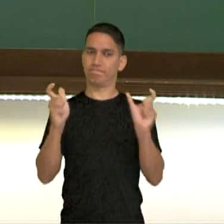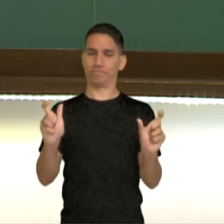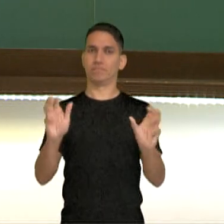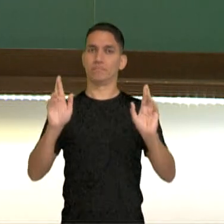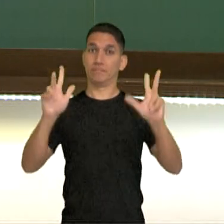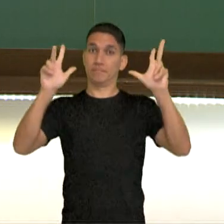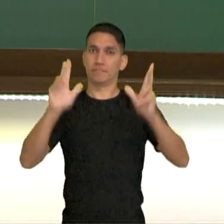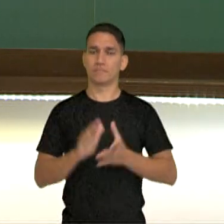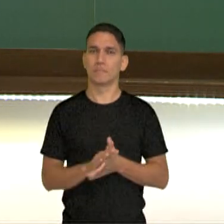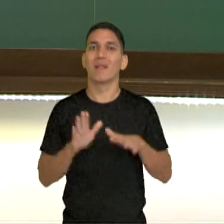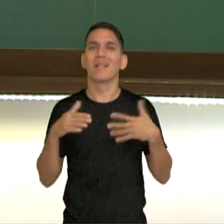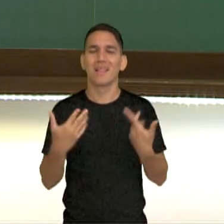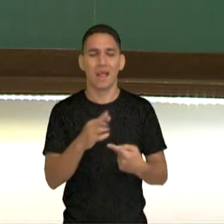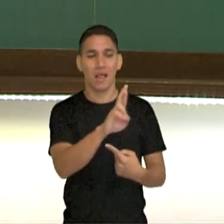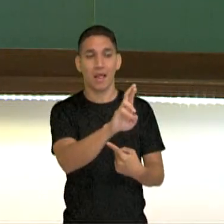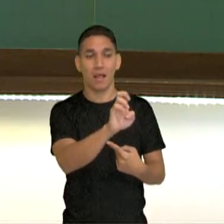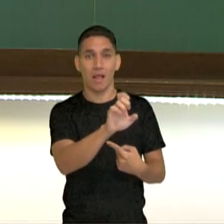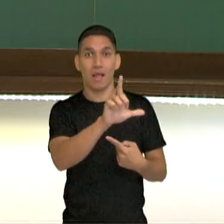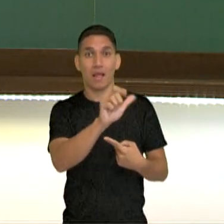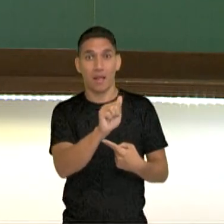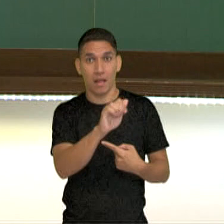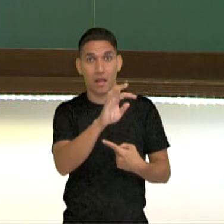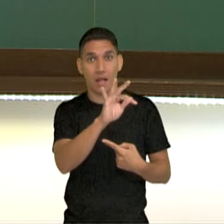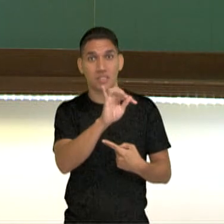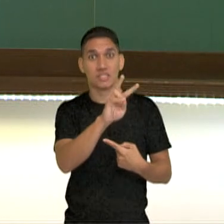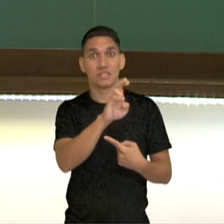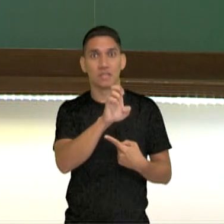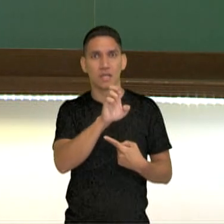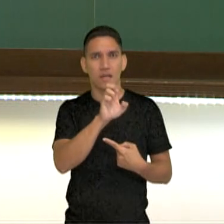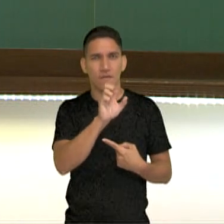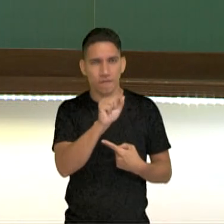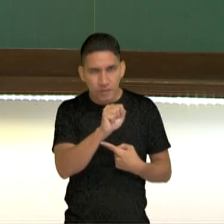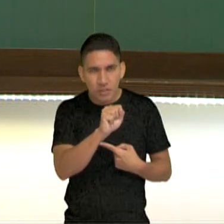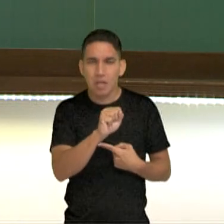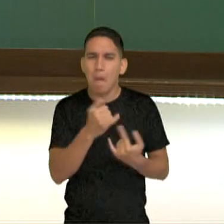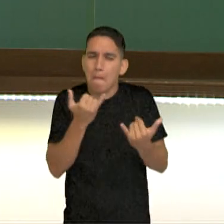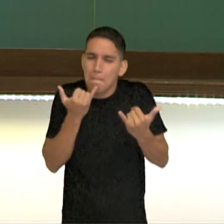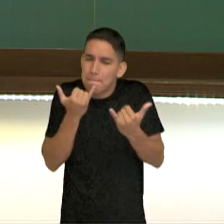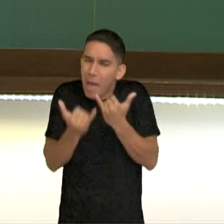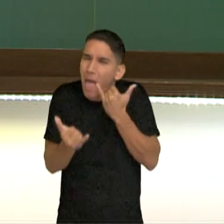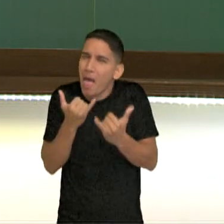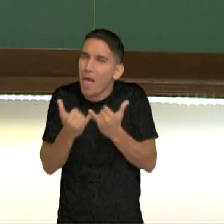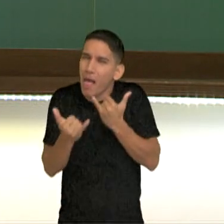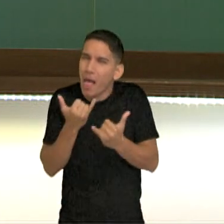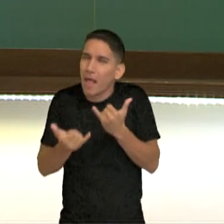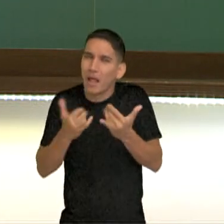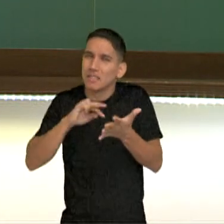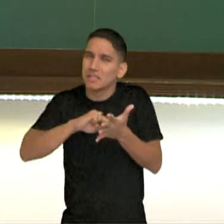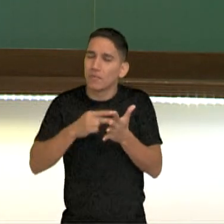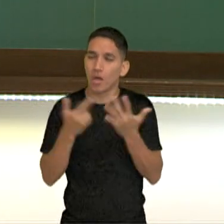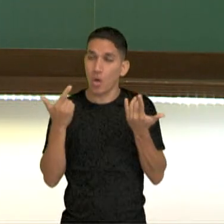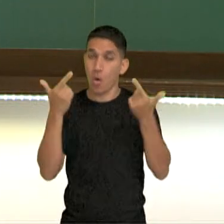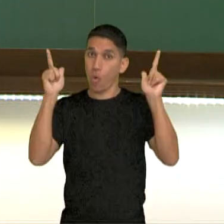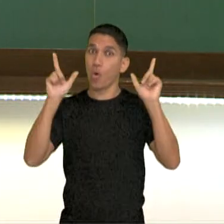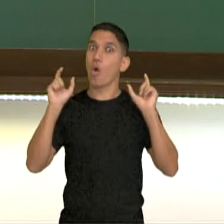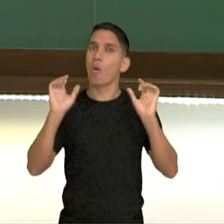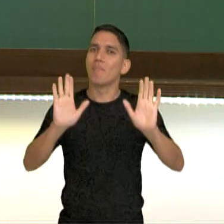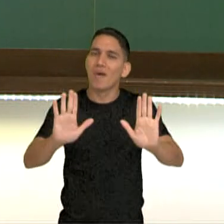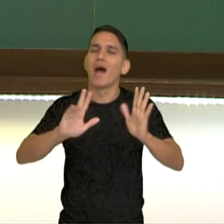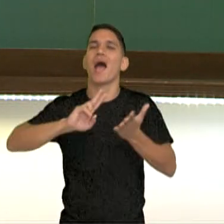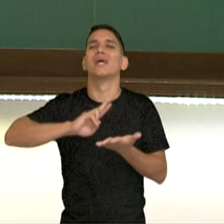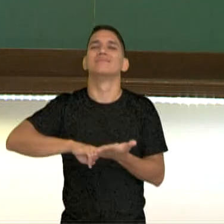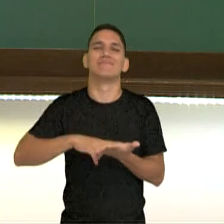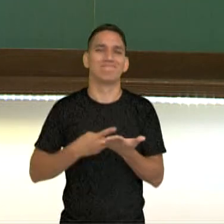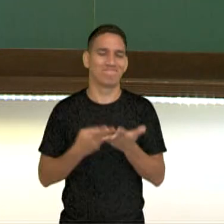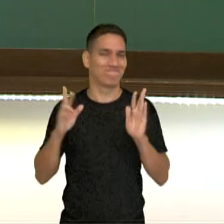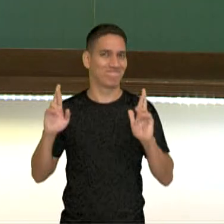Embora relatives e parents sejam parecidos com outros significados, mas a tradução